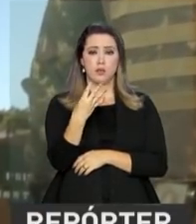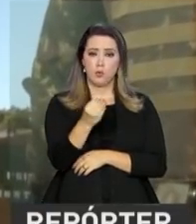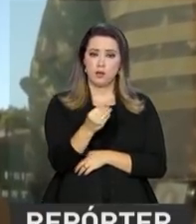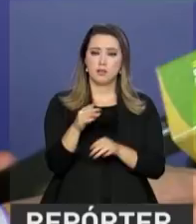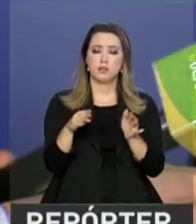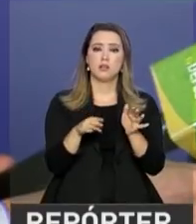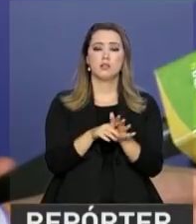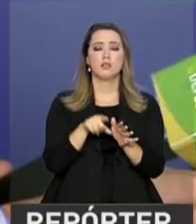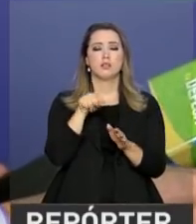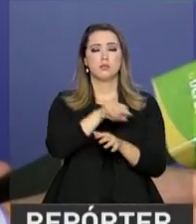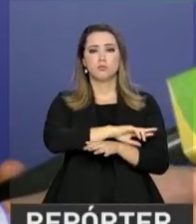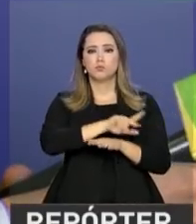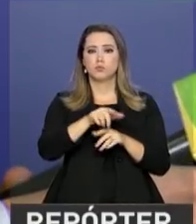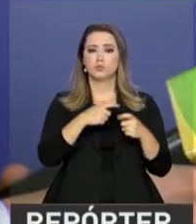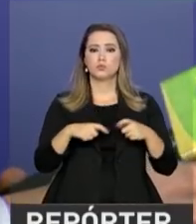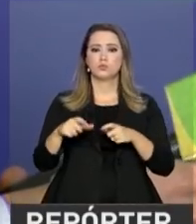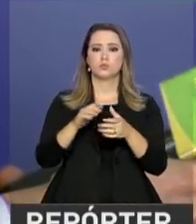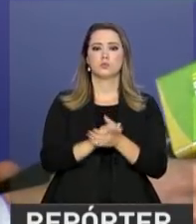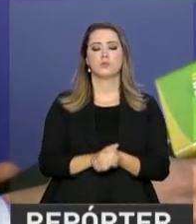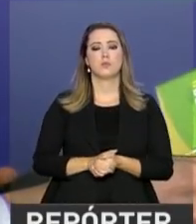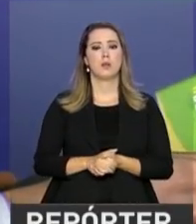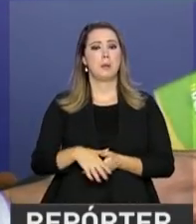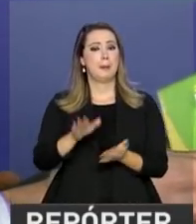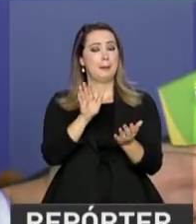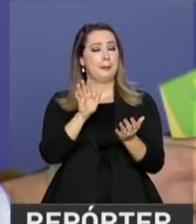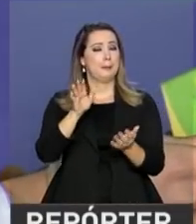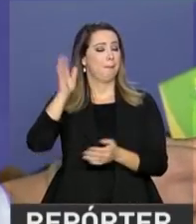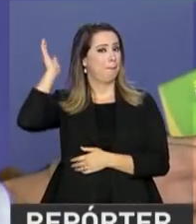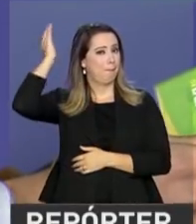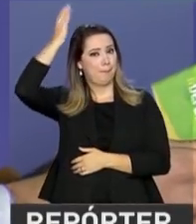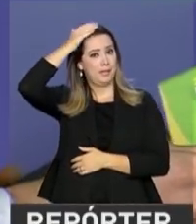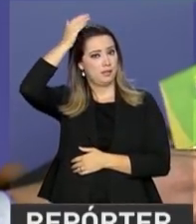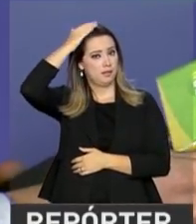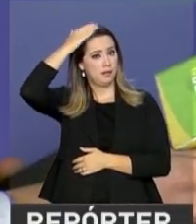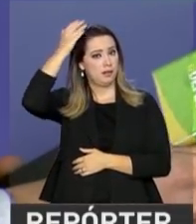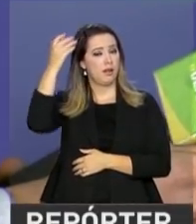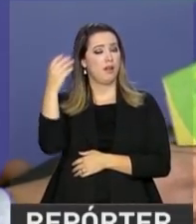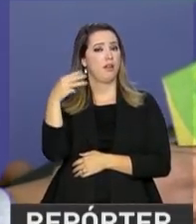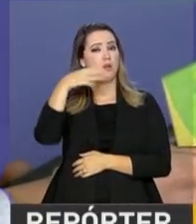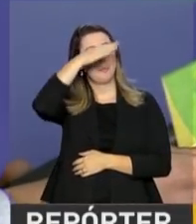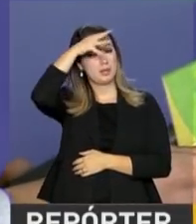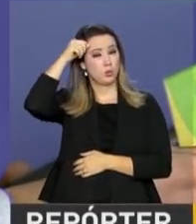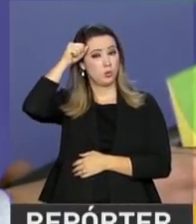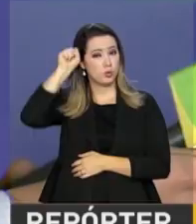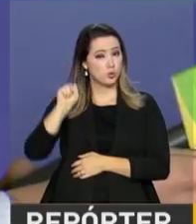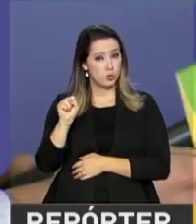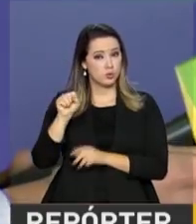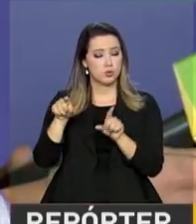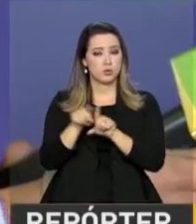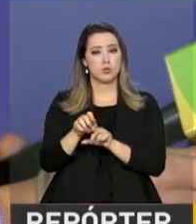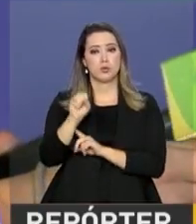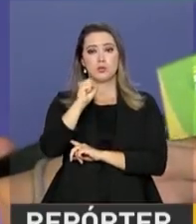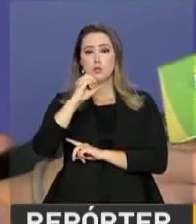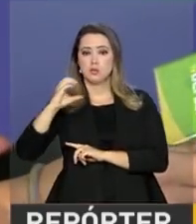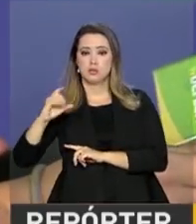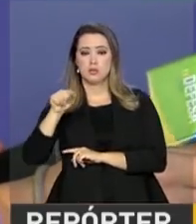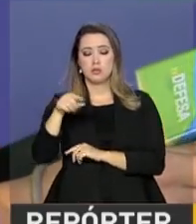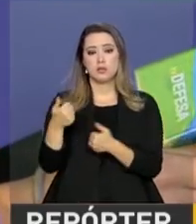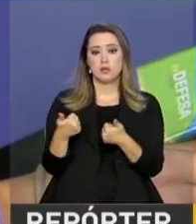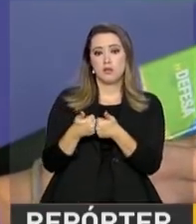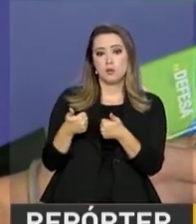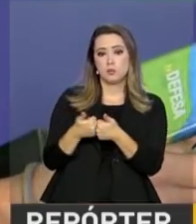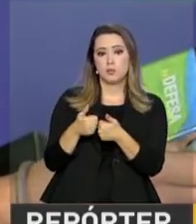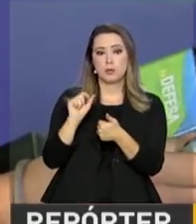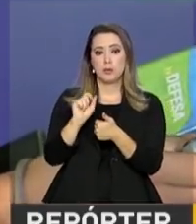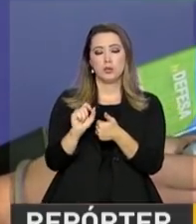metropolitano os estados do paraná mato grosso do sul santa catarina onde tem tido significativas apreensões né vindo da fronteira dos países vizinhos